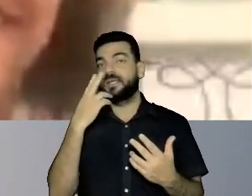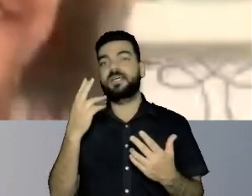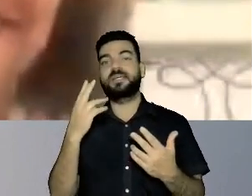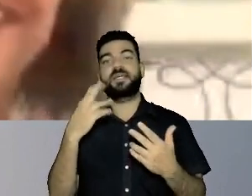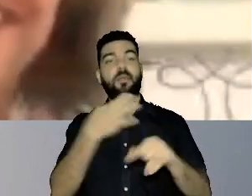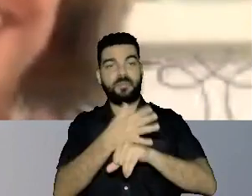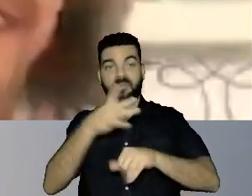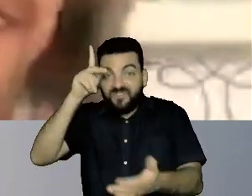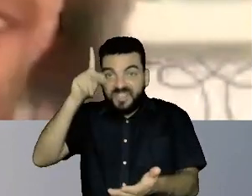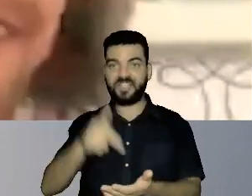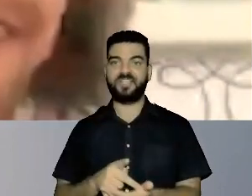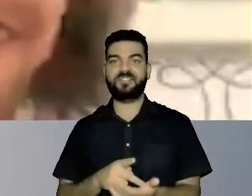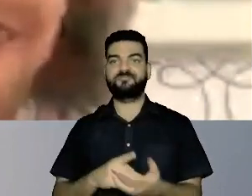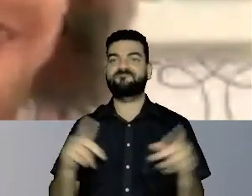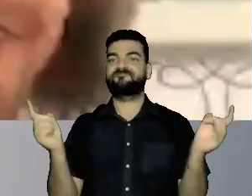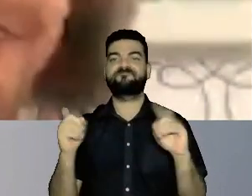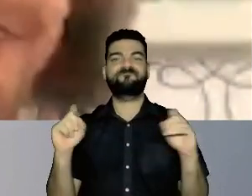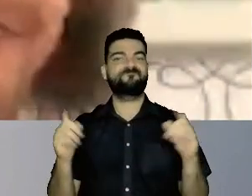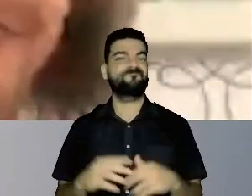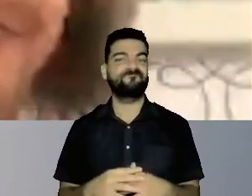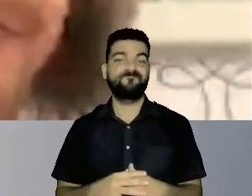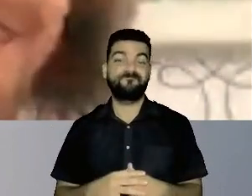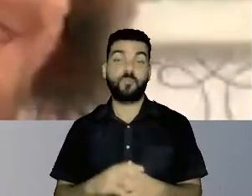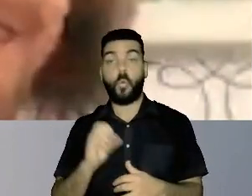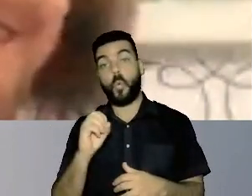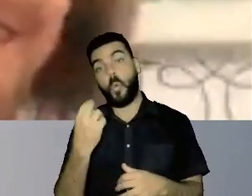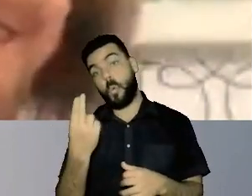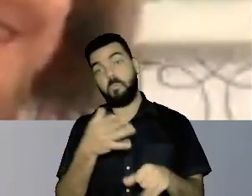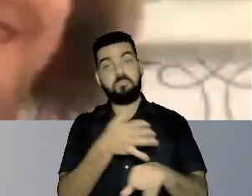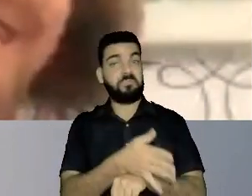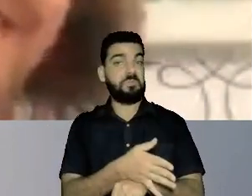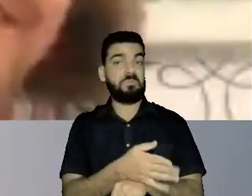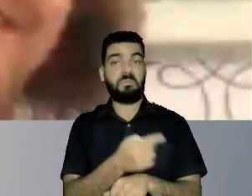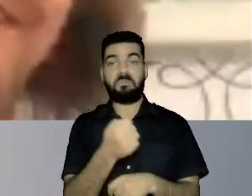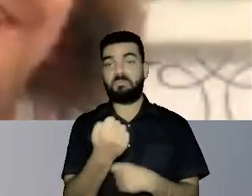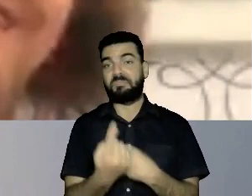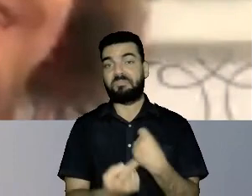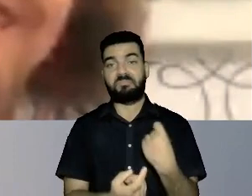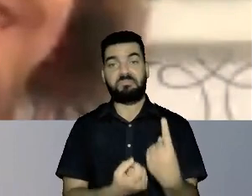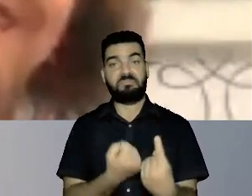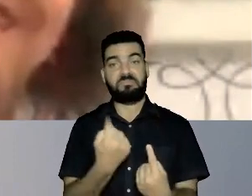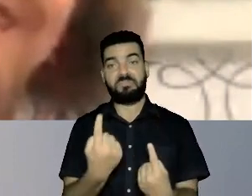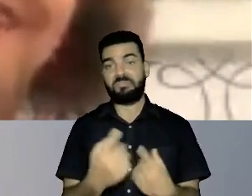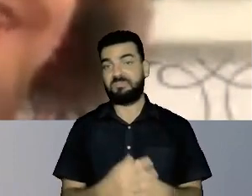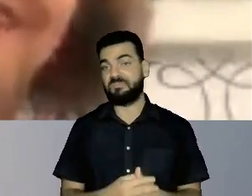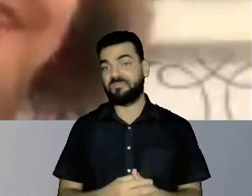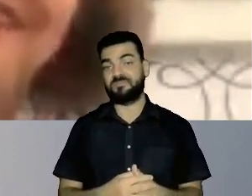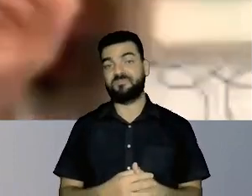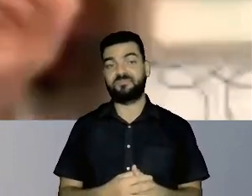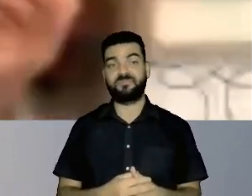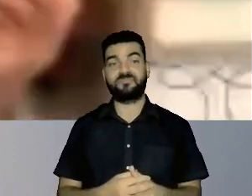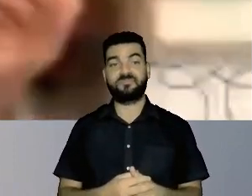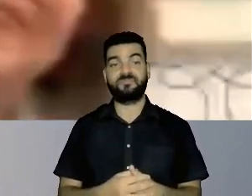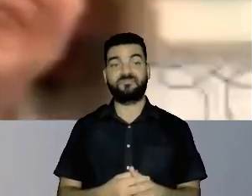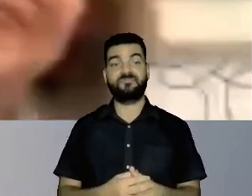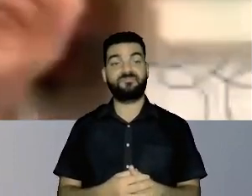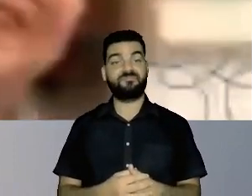sintomático, porque isso significa que elas não estão participando desse mundo e que se